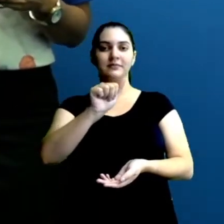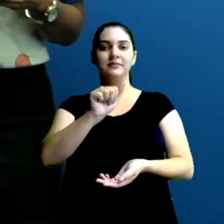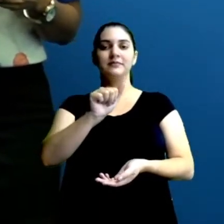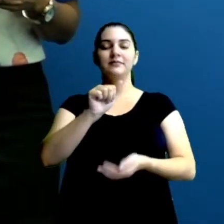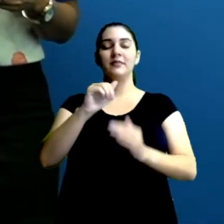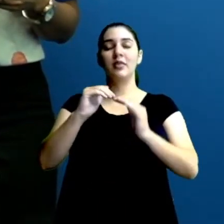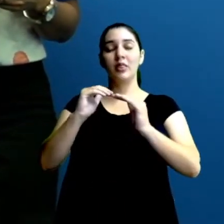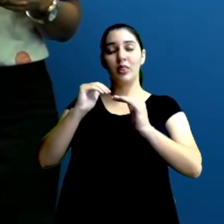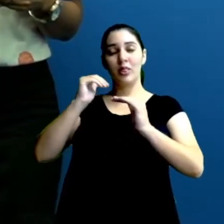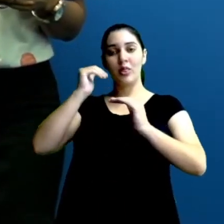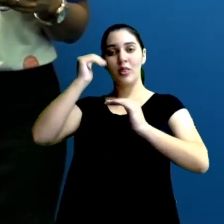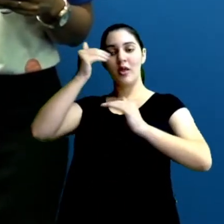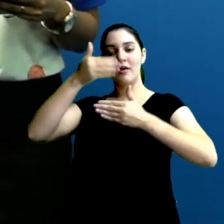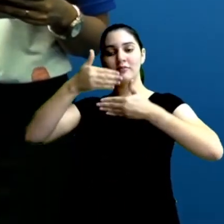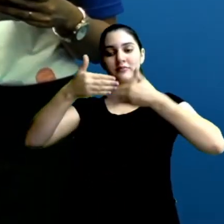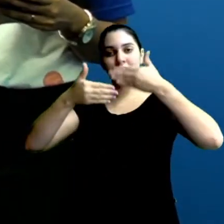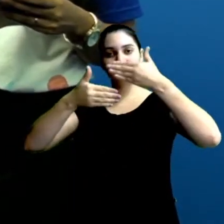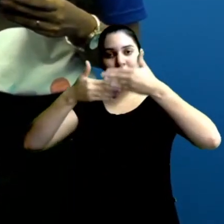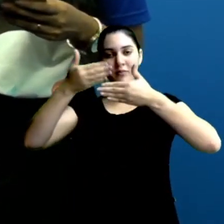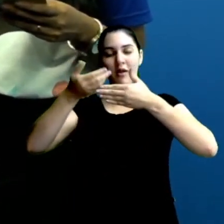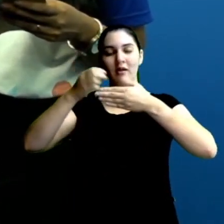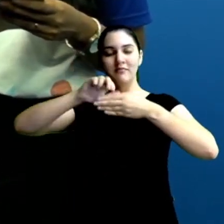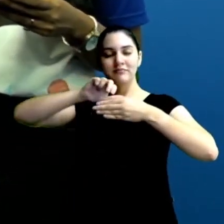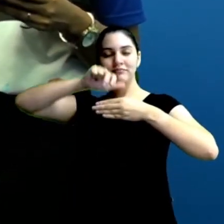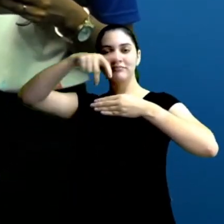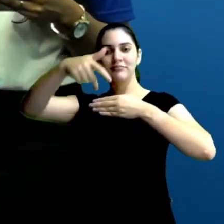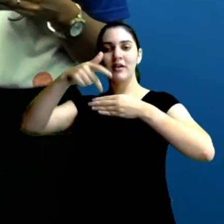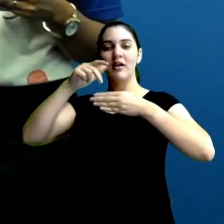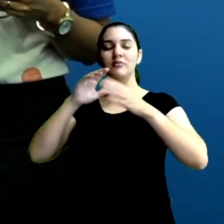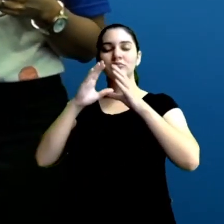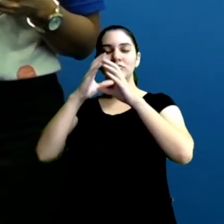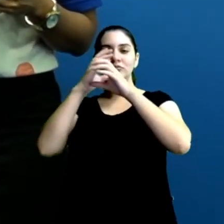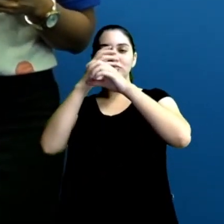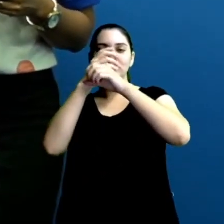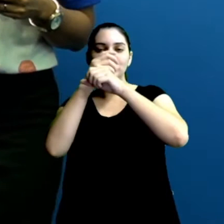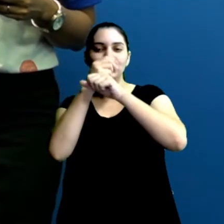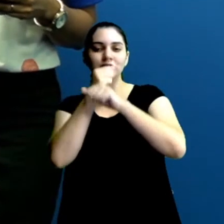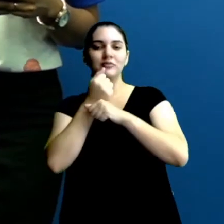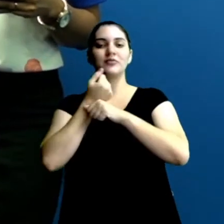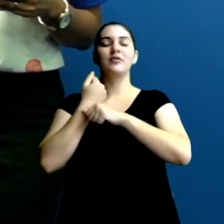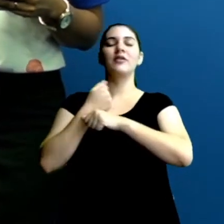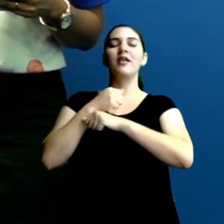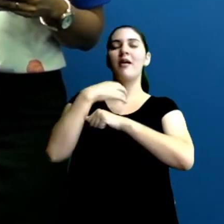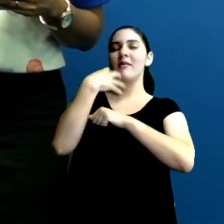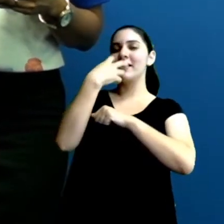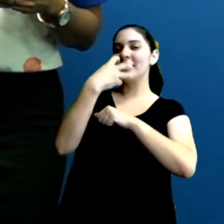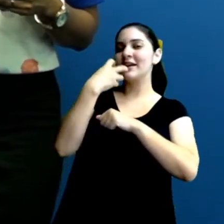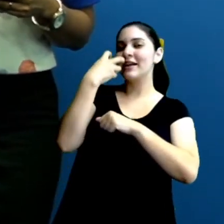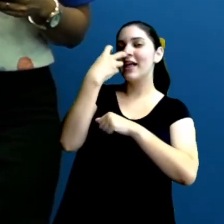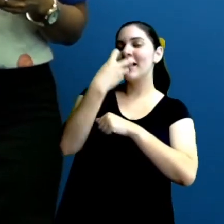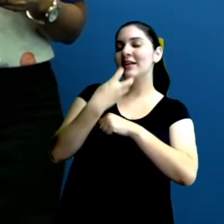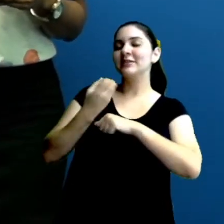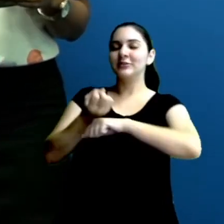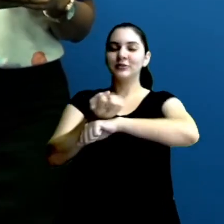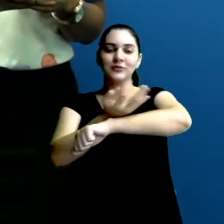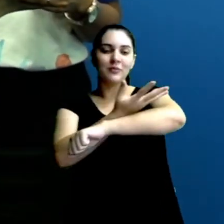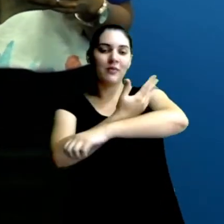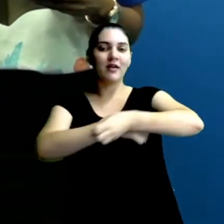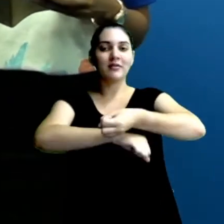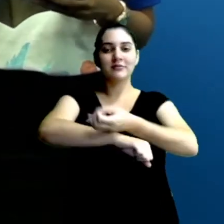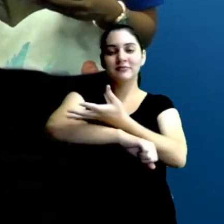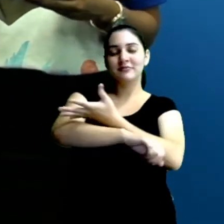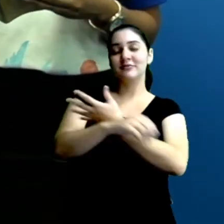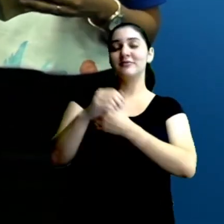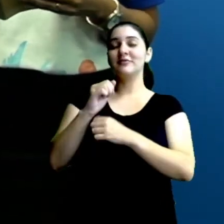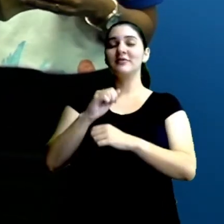No alto do muro, pulando no escuro, miando no mato, entrando em apuro, é o gato